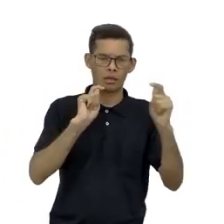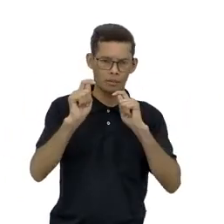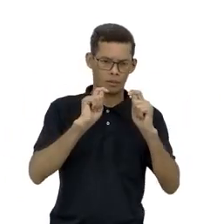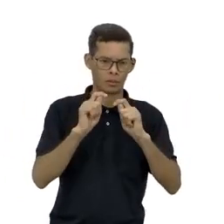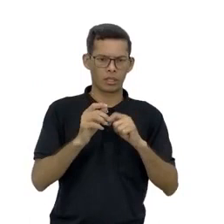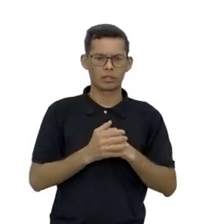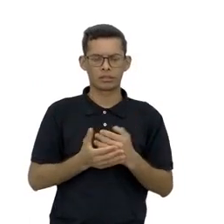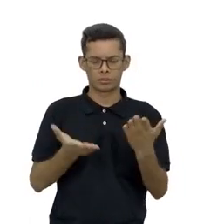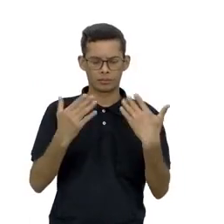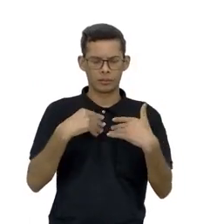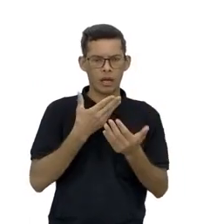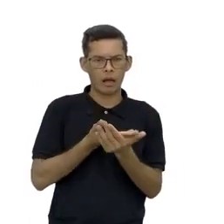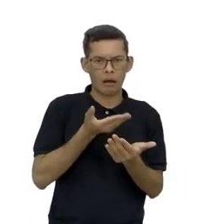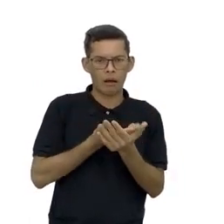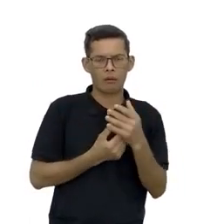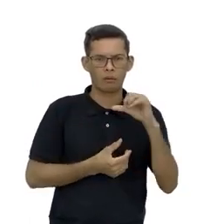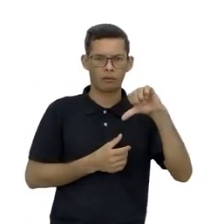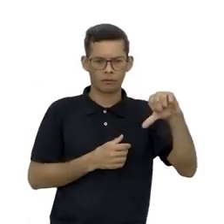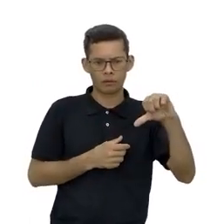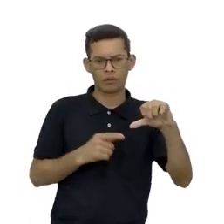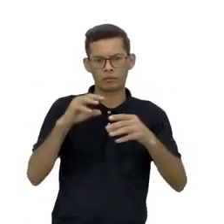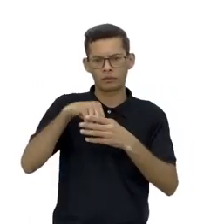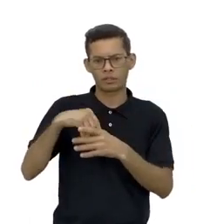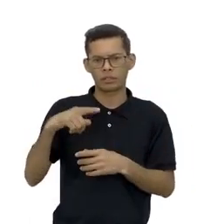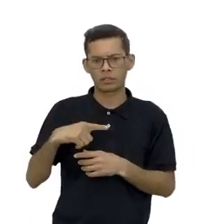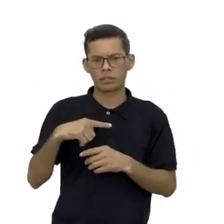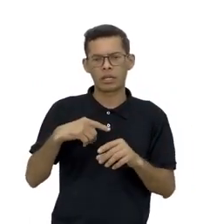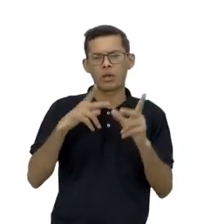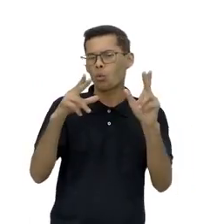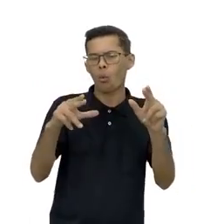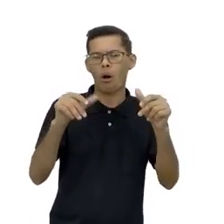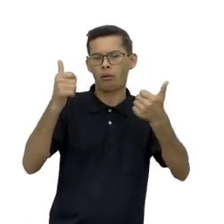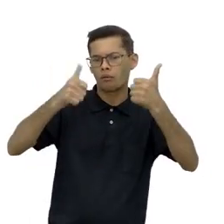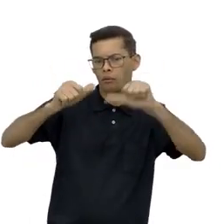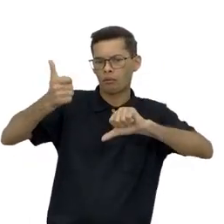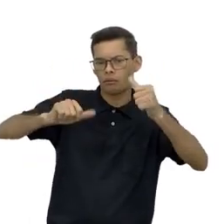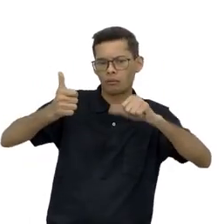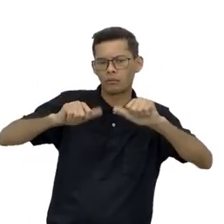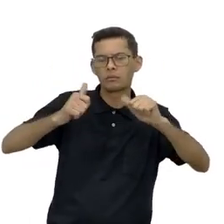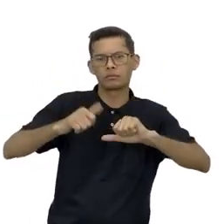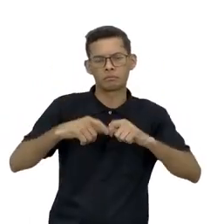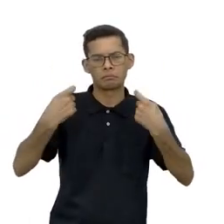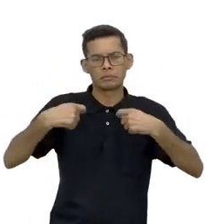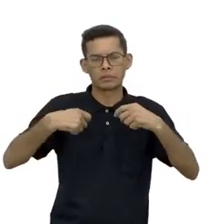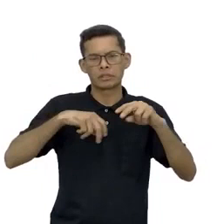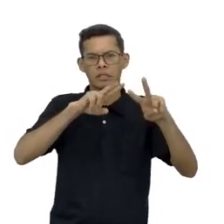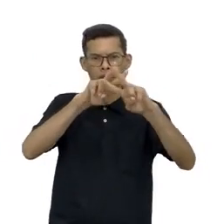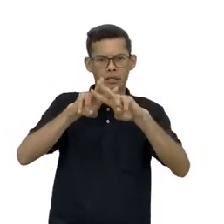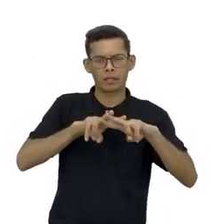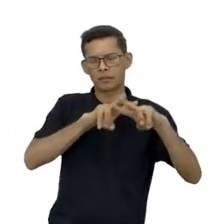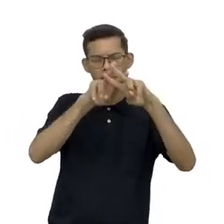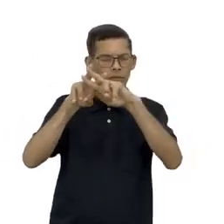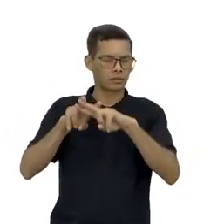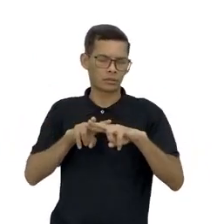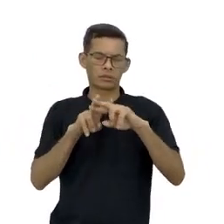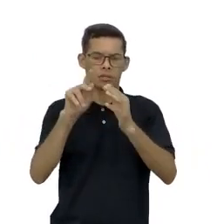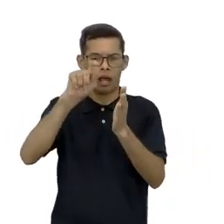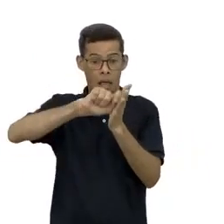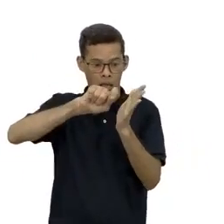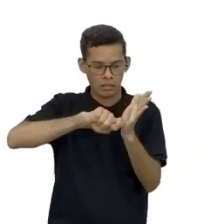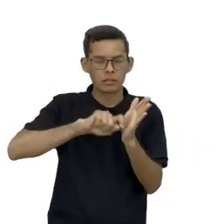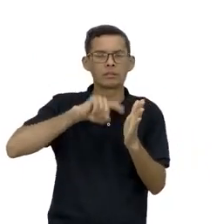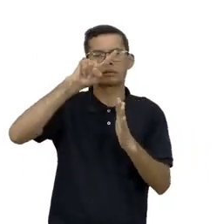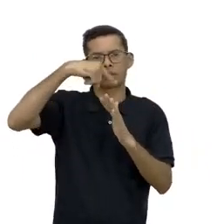aula 9, ela apoia-se em uma grade de avaliação. Os estudantes devem revisar a reportagem que